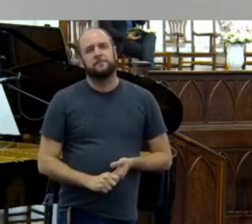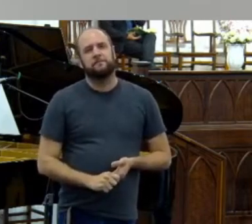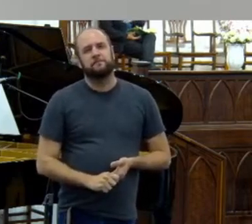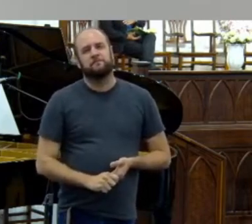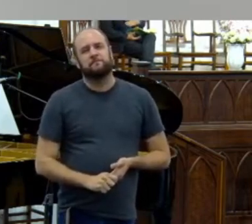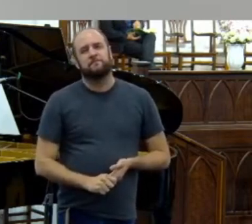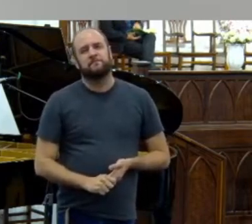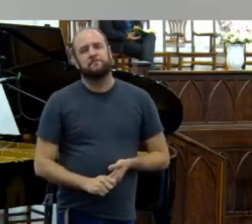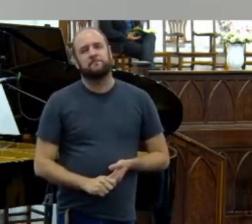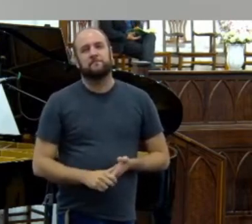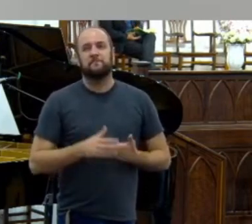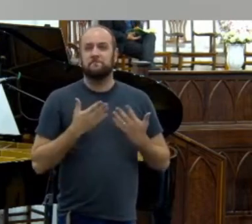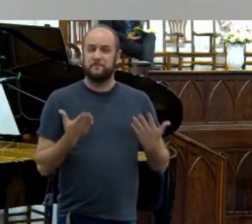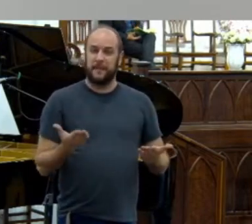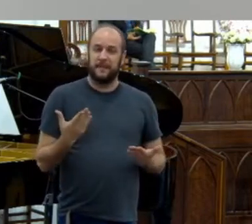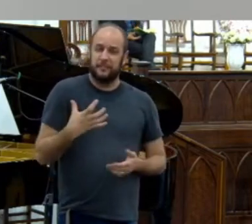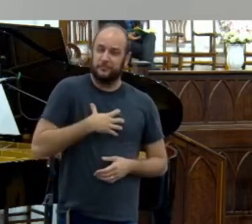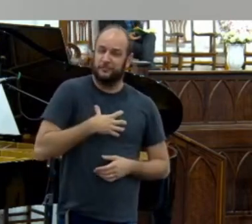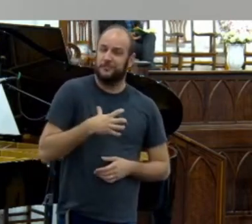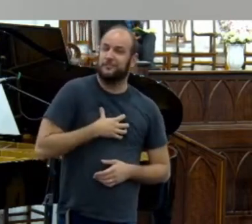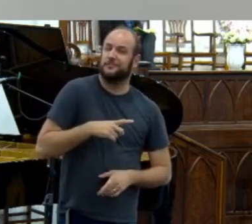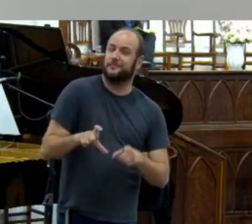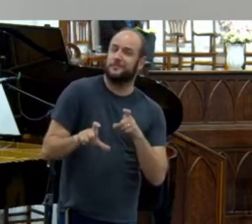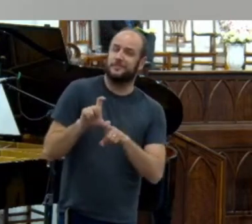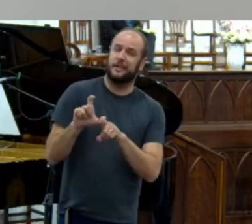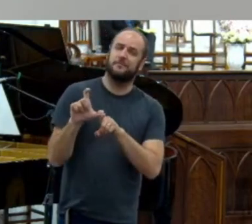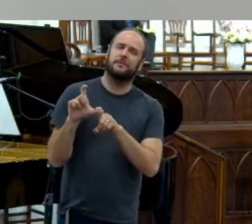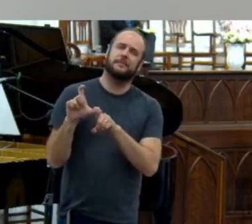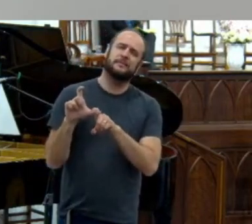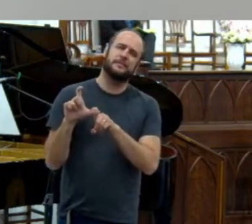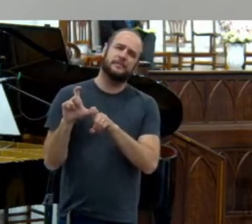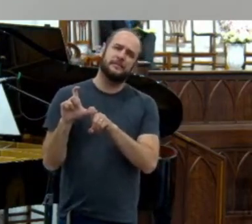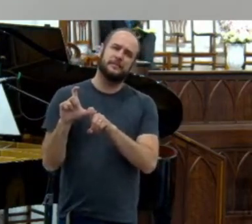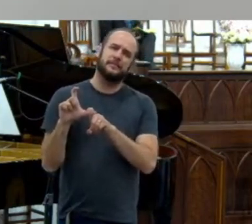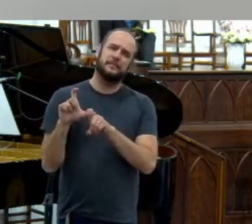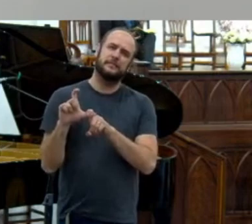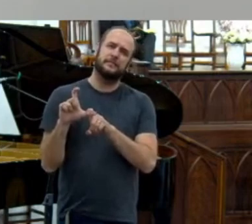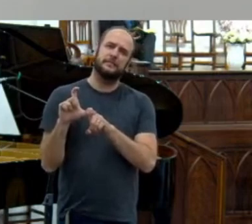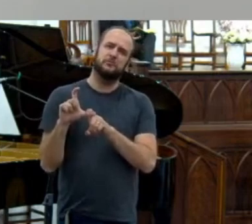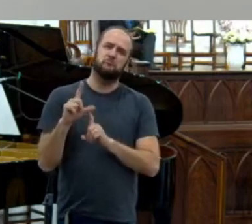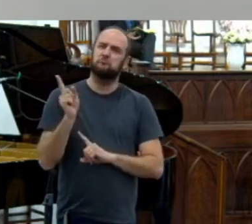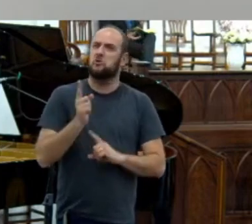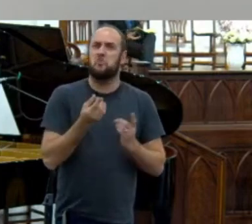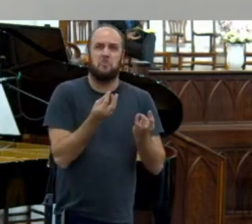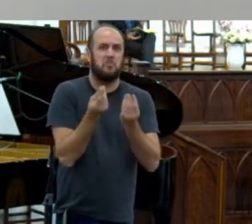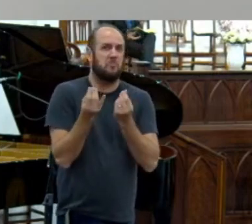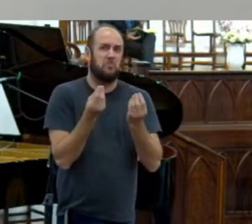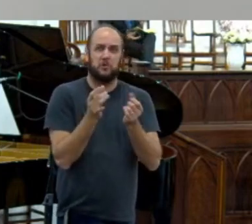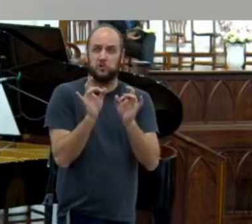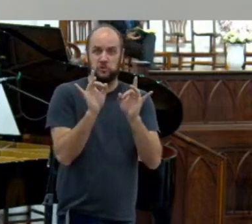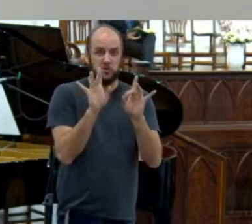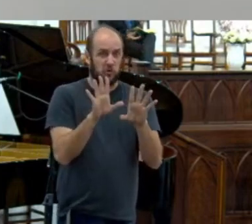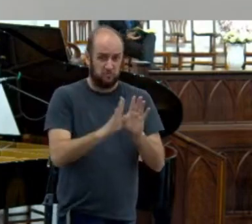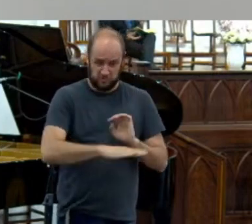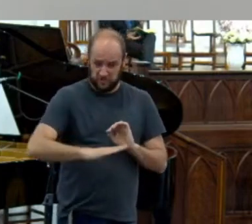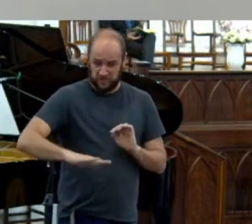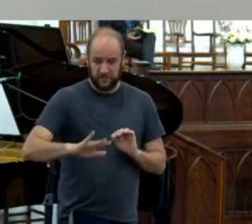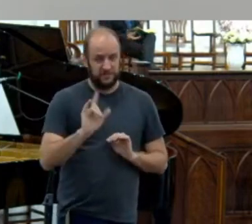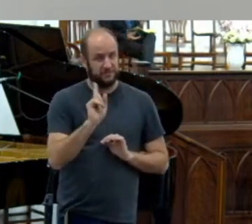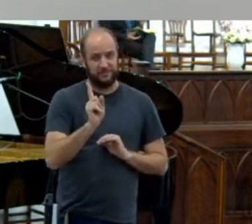Essa situação de dependência não era característica somente da tua infância.